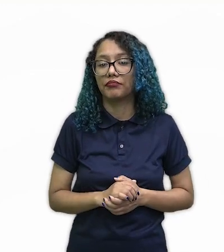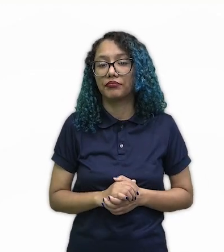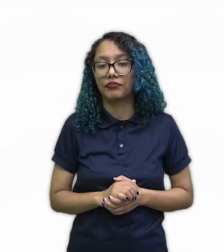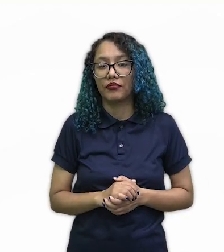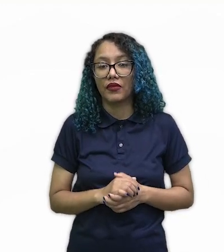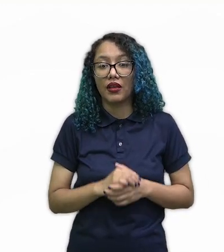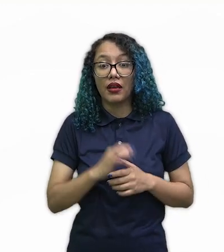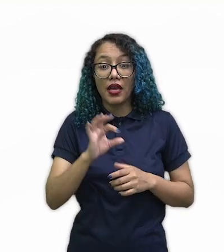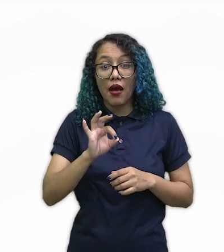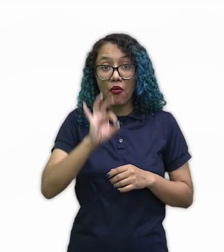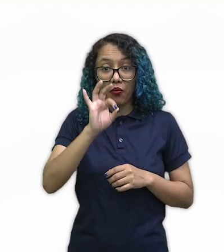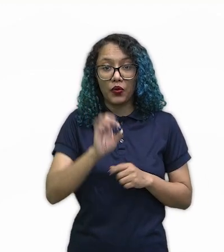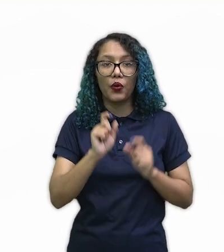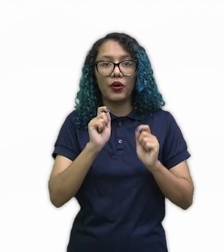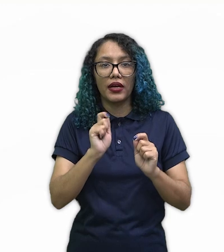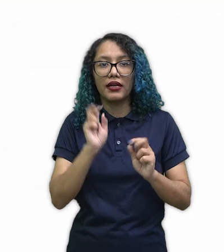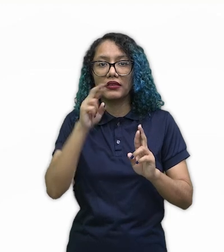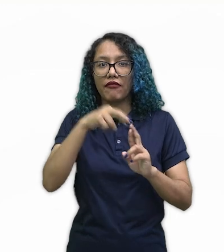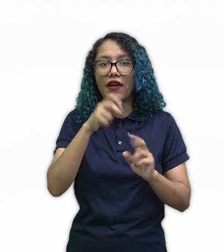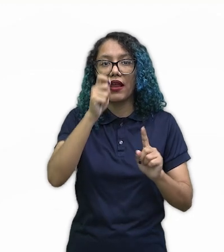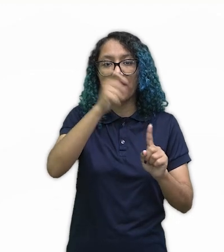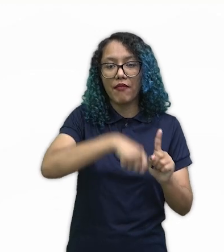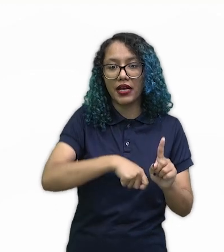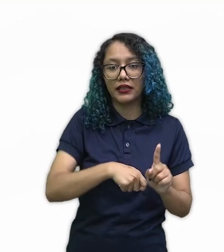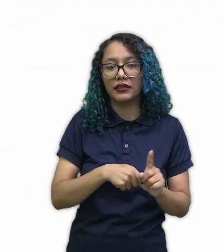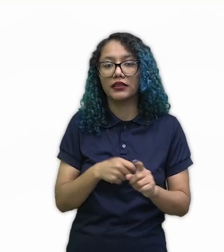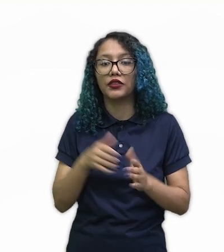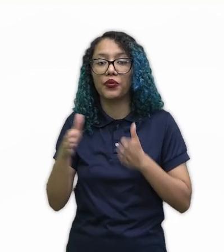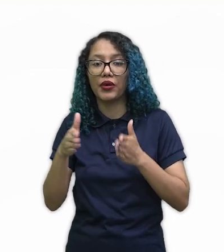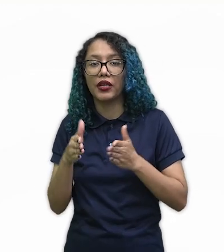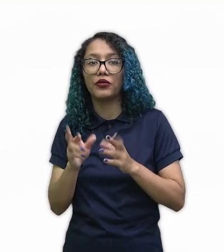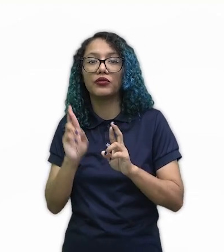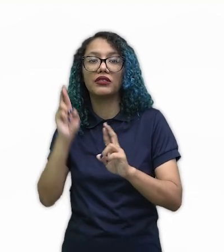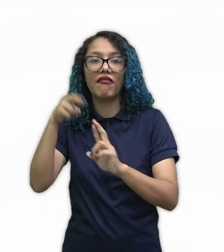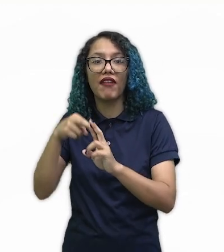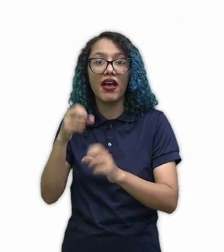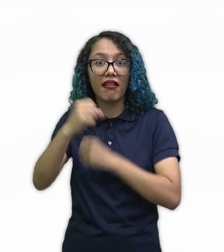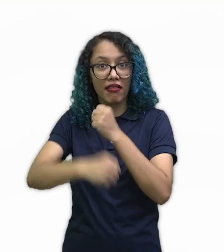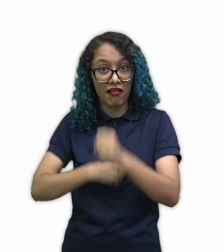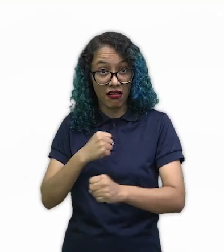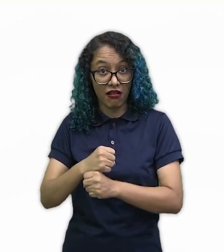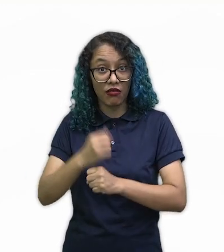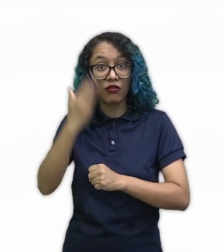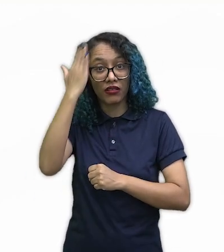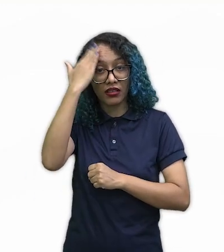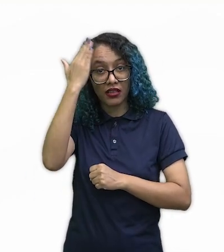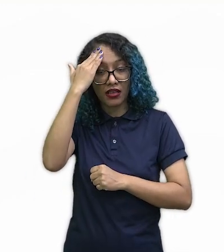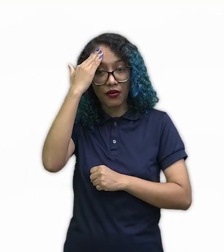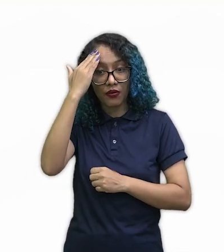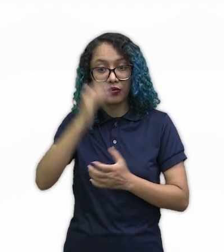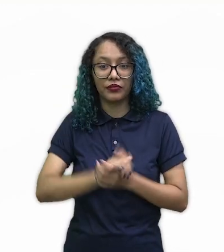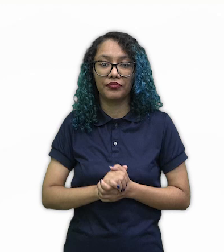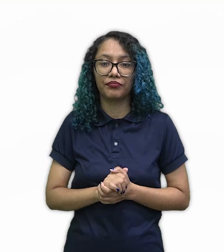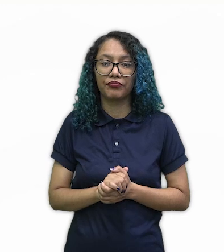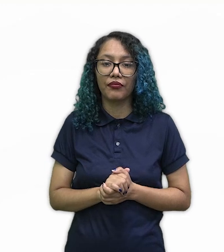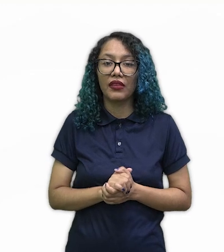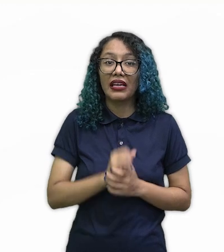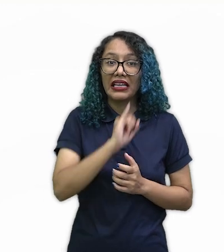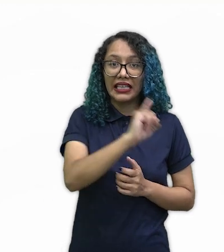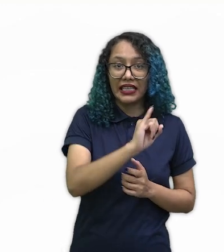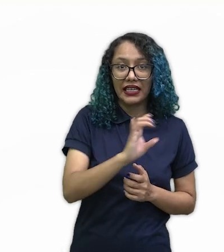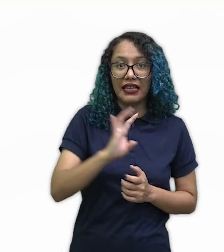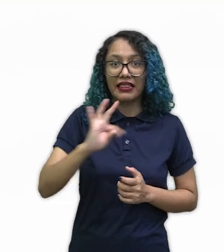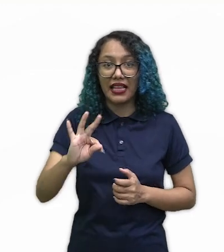ao mês. O tempo está sendo dado em anos. Não esqueçam que taxa e tempo sempre tem